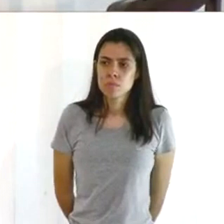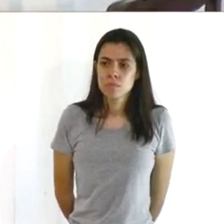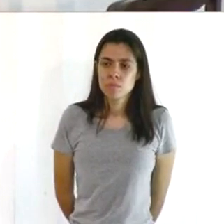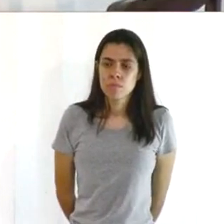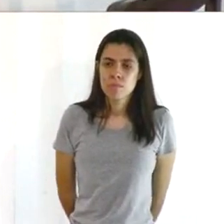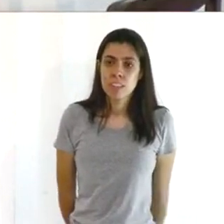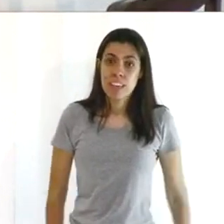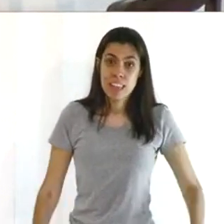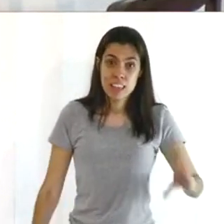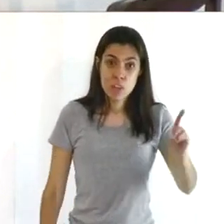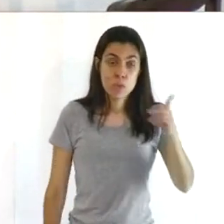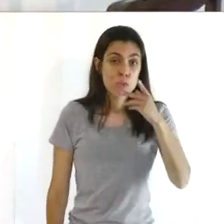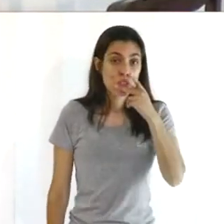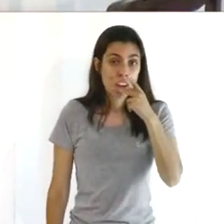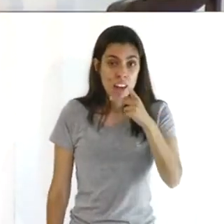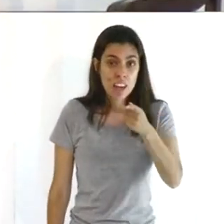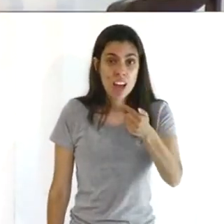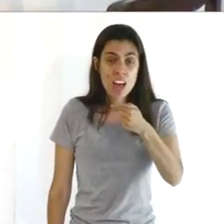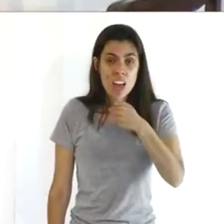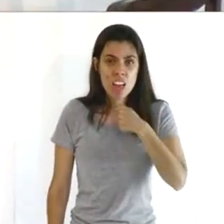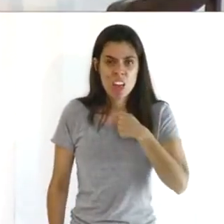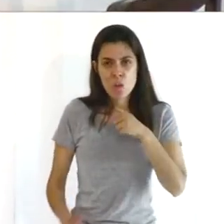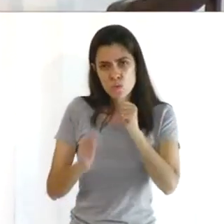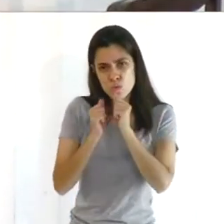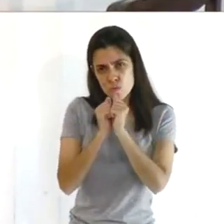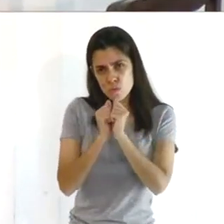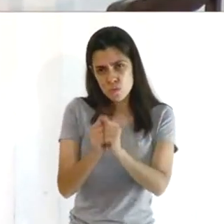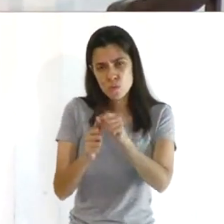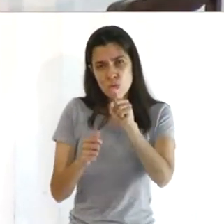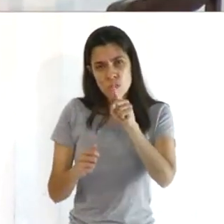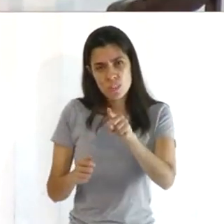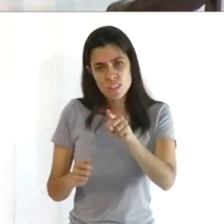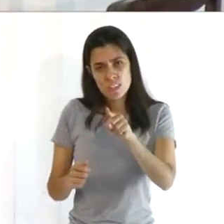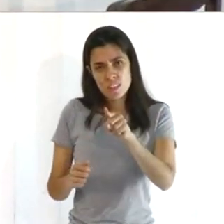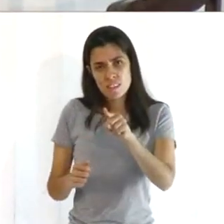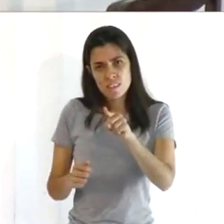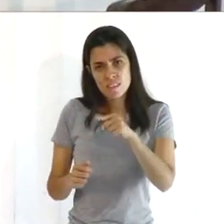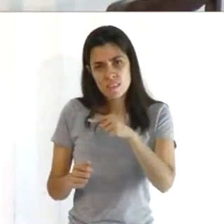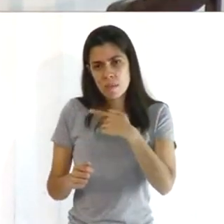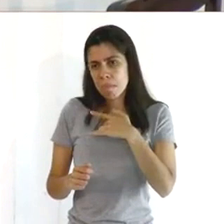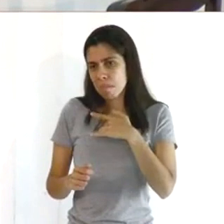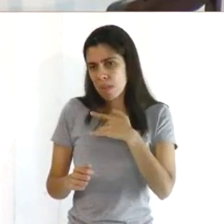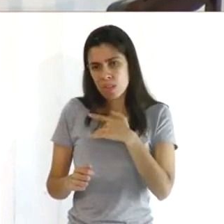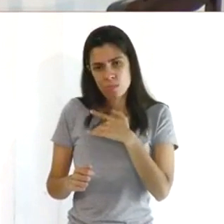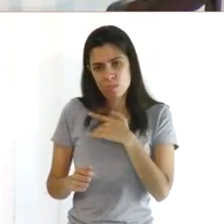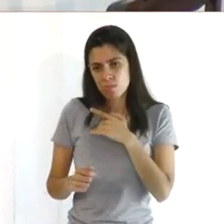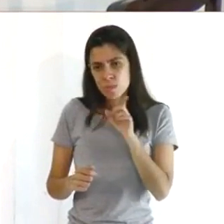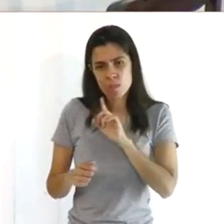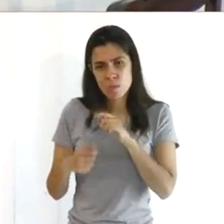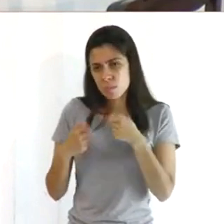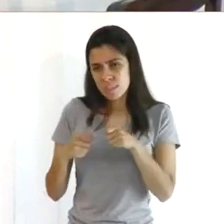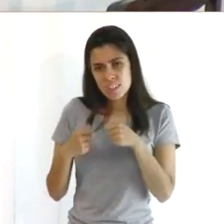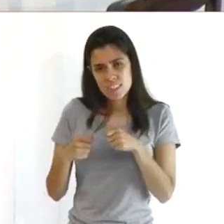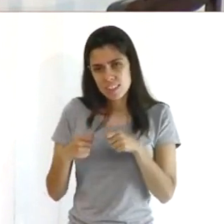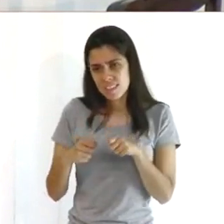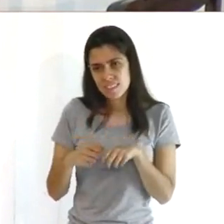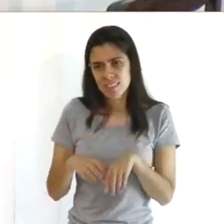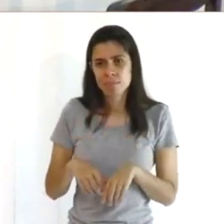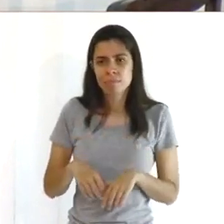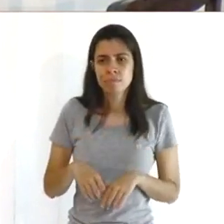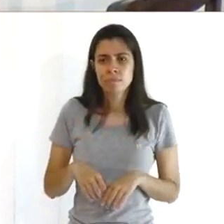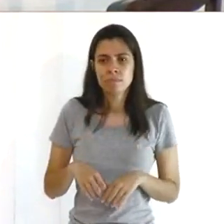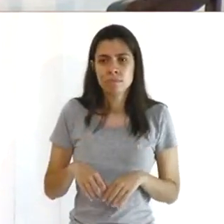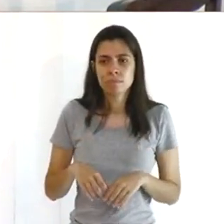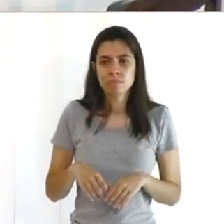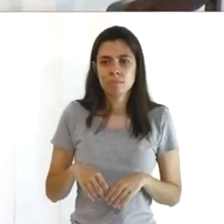sou contigo, não temas. O Salmo 30, terminando também, fazendo esse paralelo aqui com